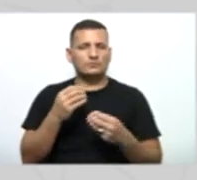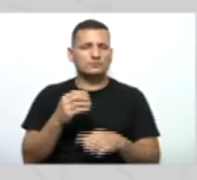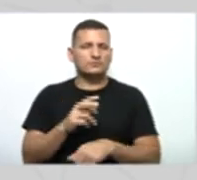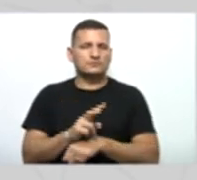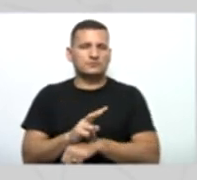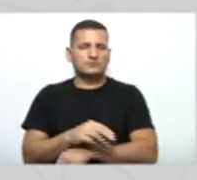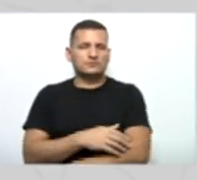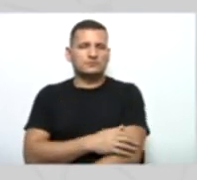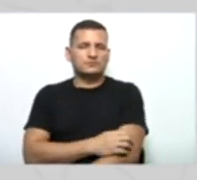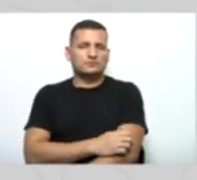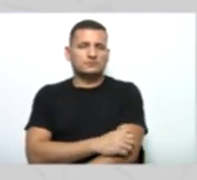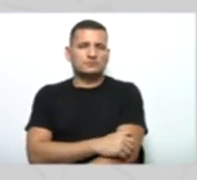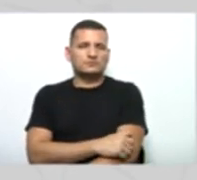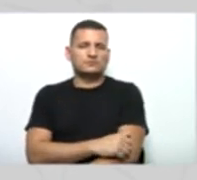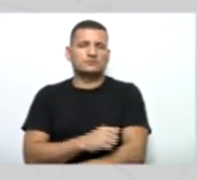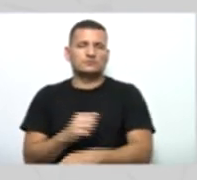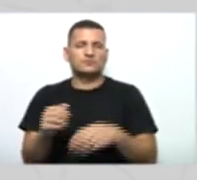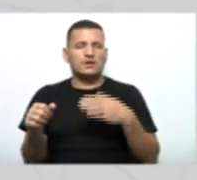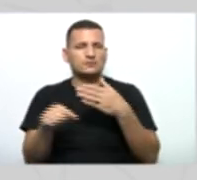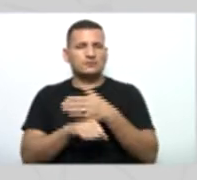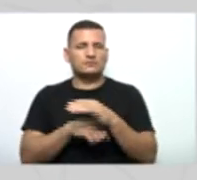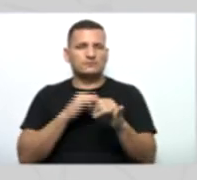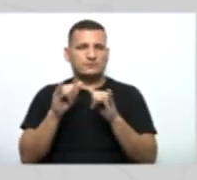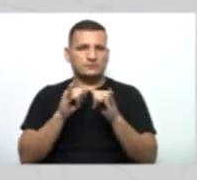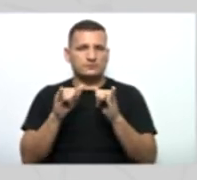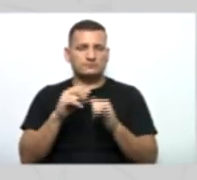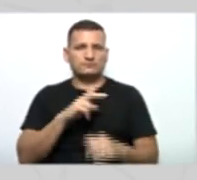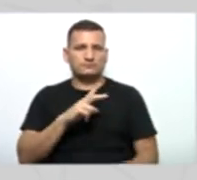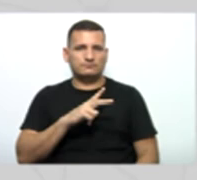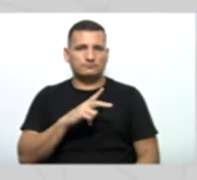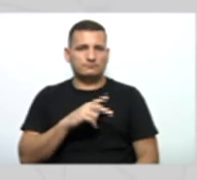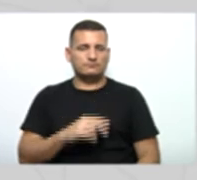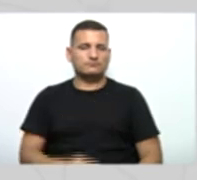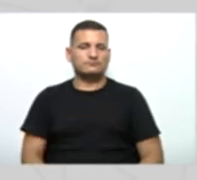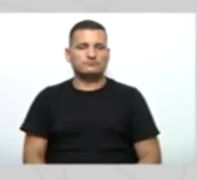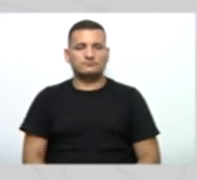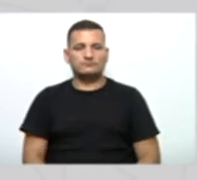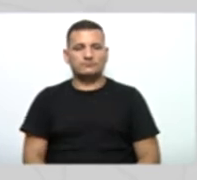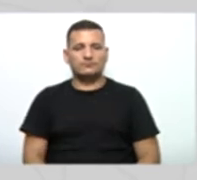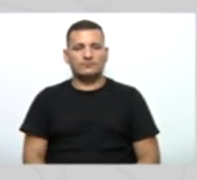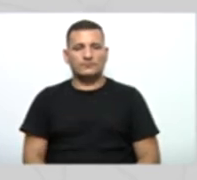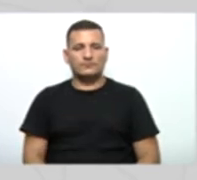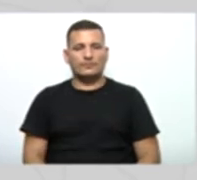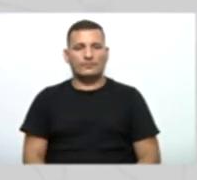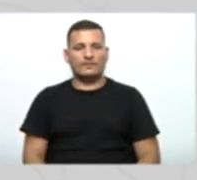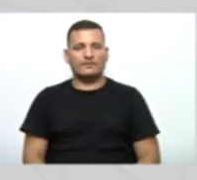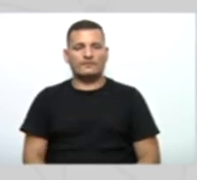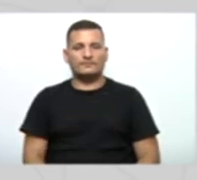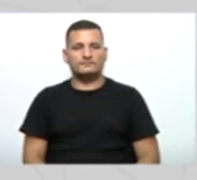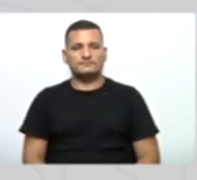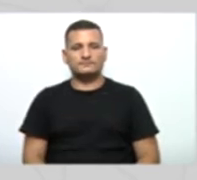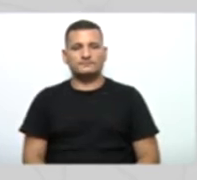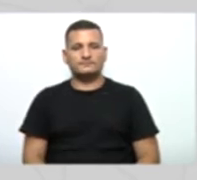quanto ao acesso direto a uma informação do tipo privado. É isso, professor? Então eu vou refazer aqui, agora sem